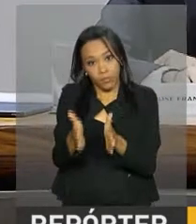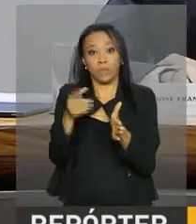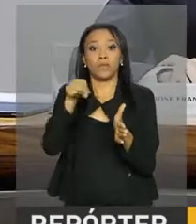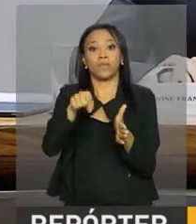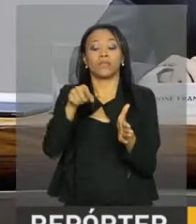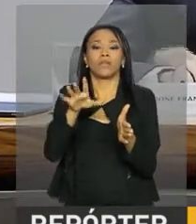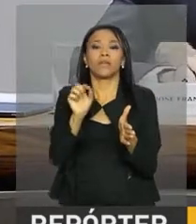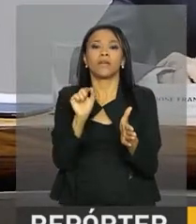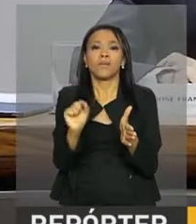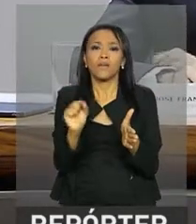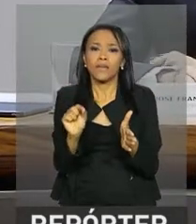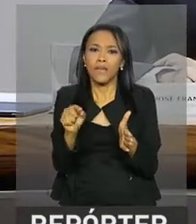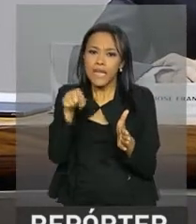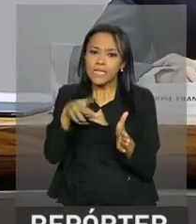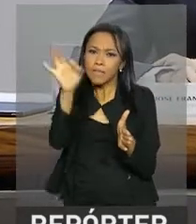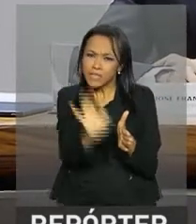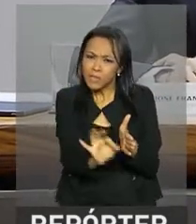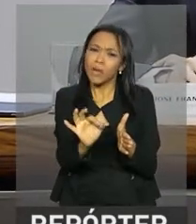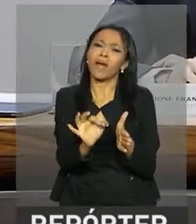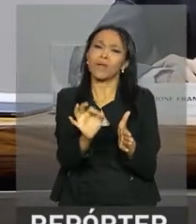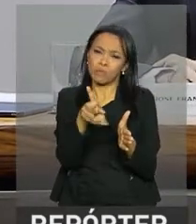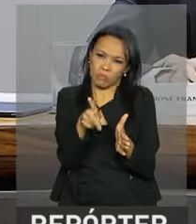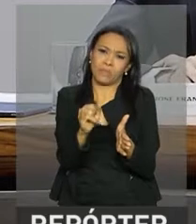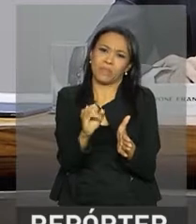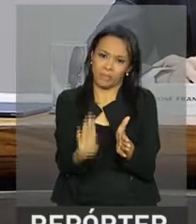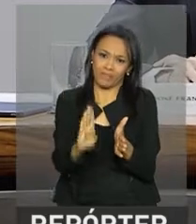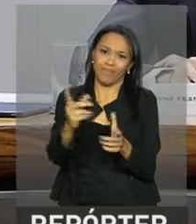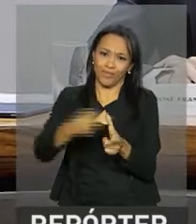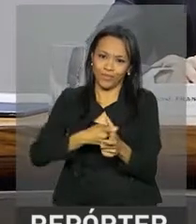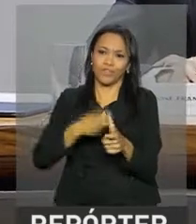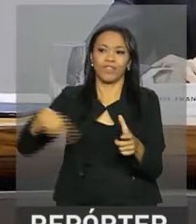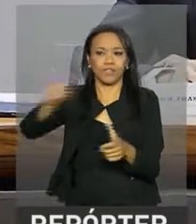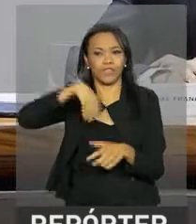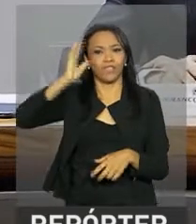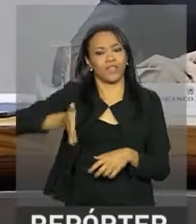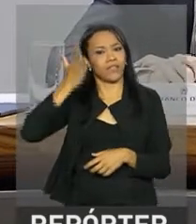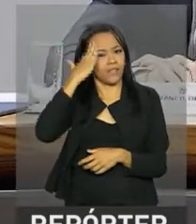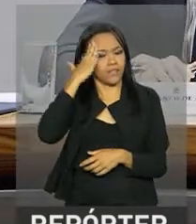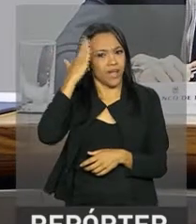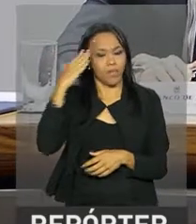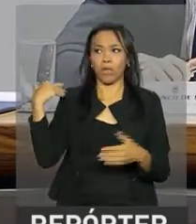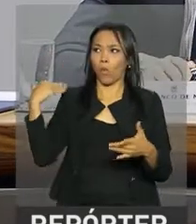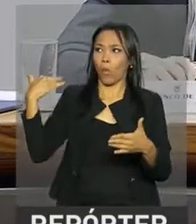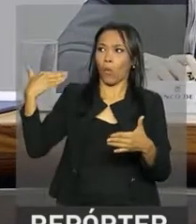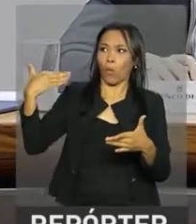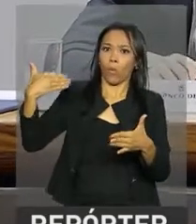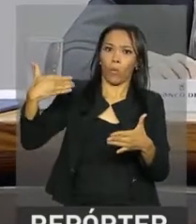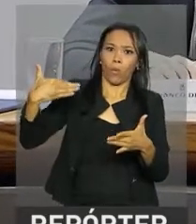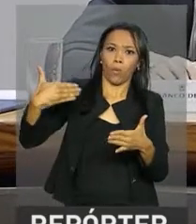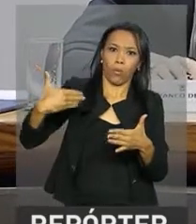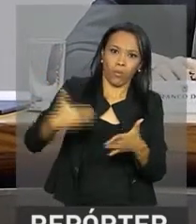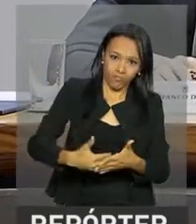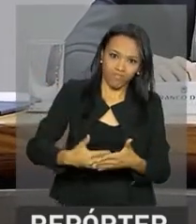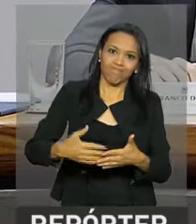declínio desse percentual de dívida pib que é bem sabido que nós temos aí uma trajetória ascendente nos